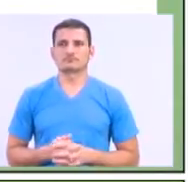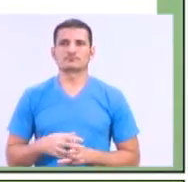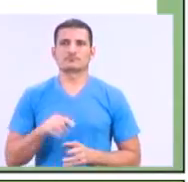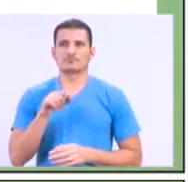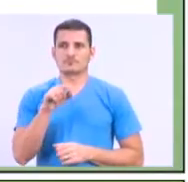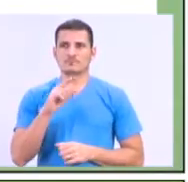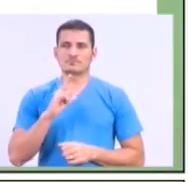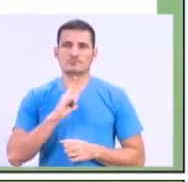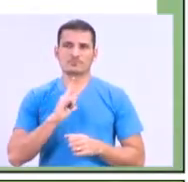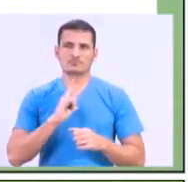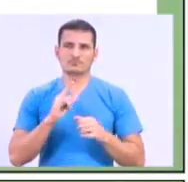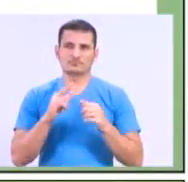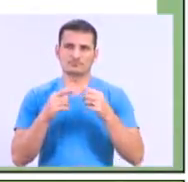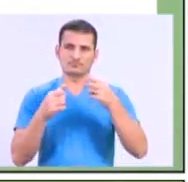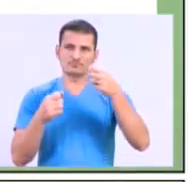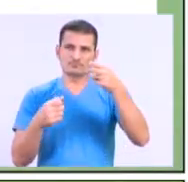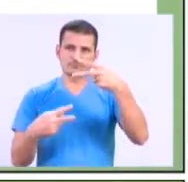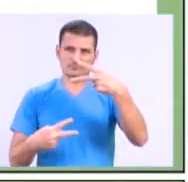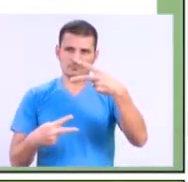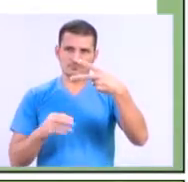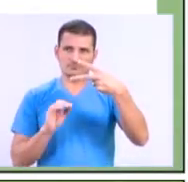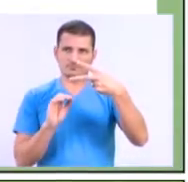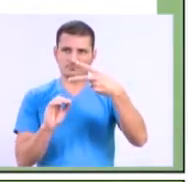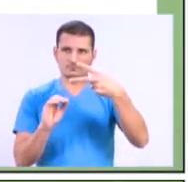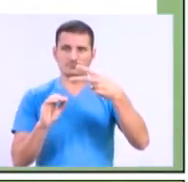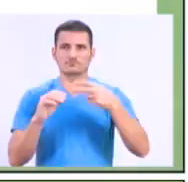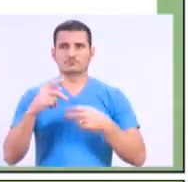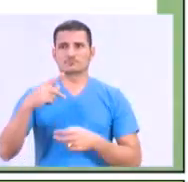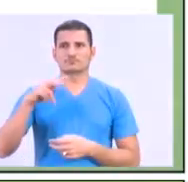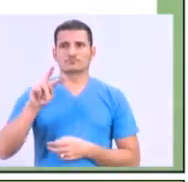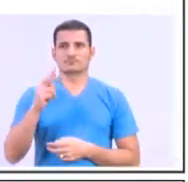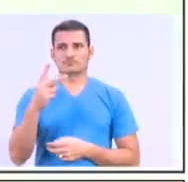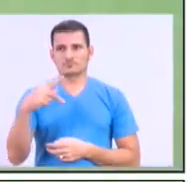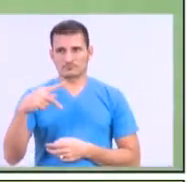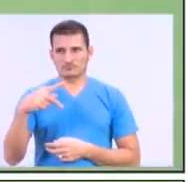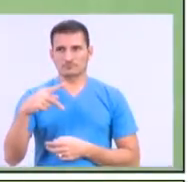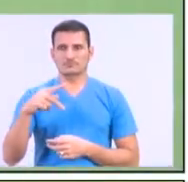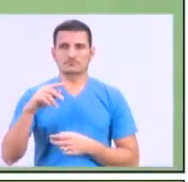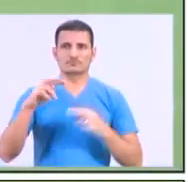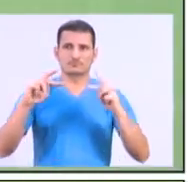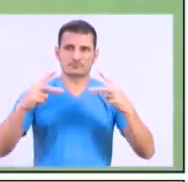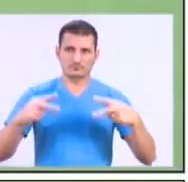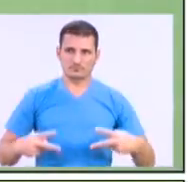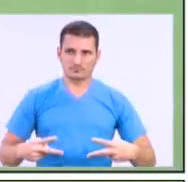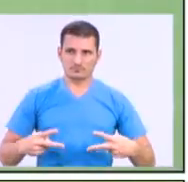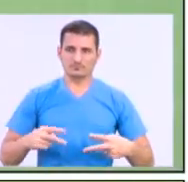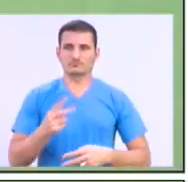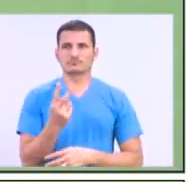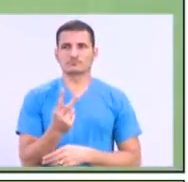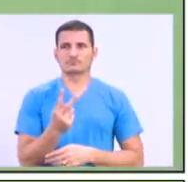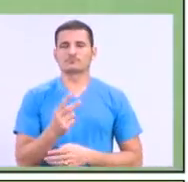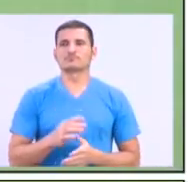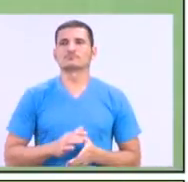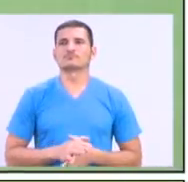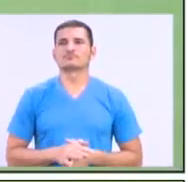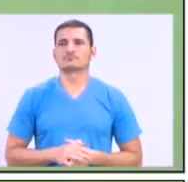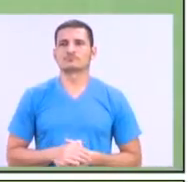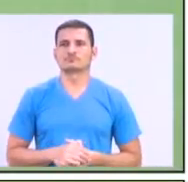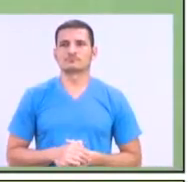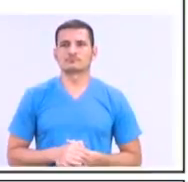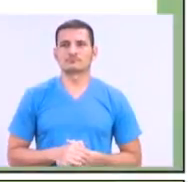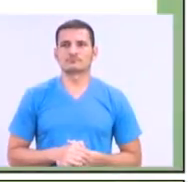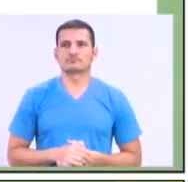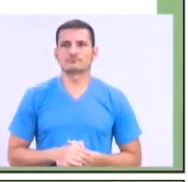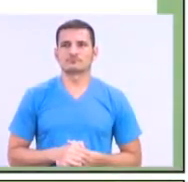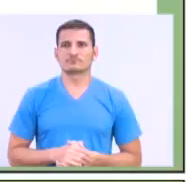que sempre nós vamos interagir PHP com HTML, certo? Esse é o resultado final.